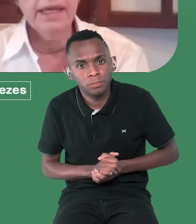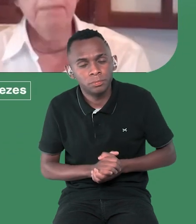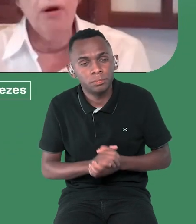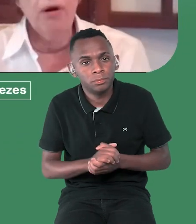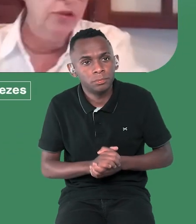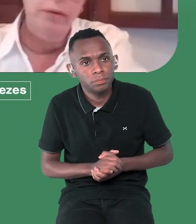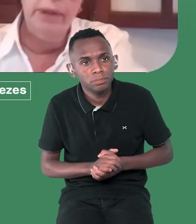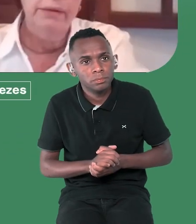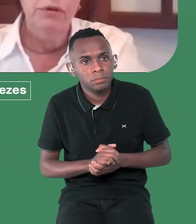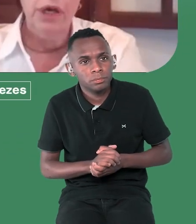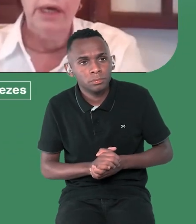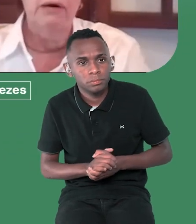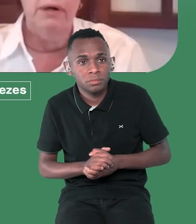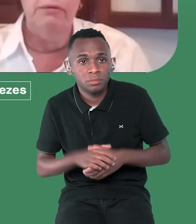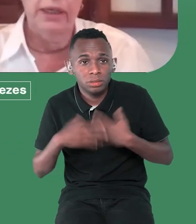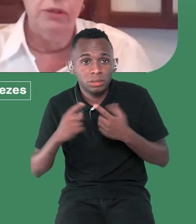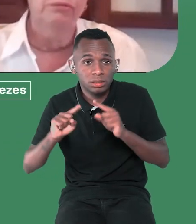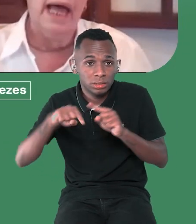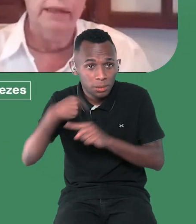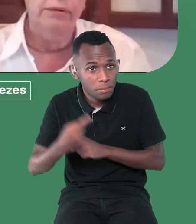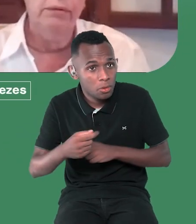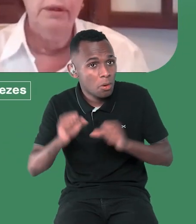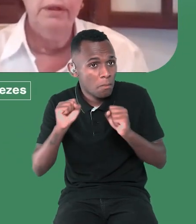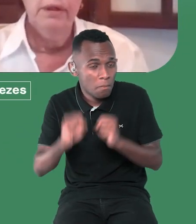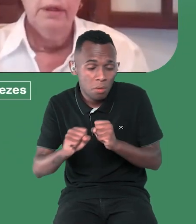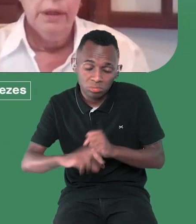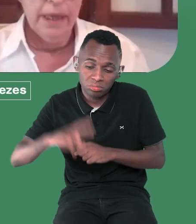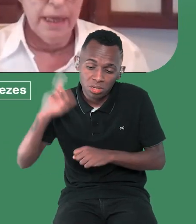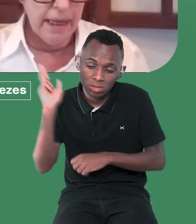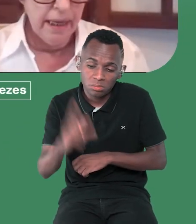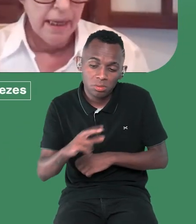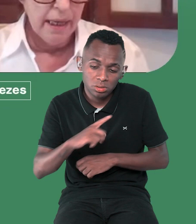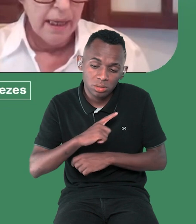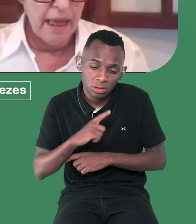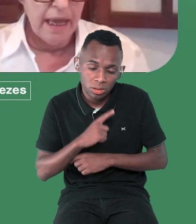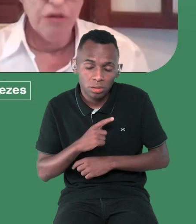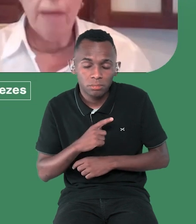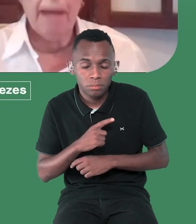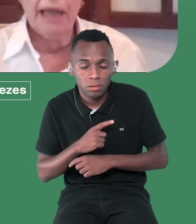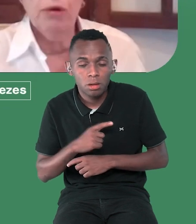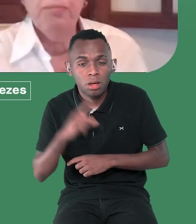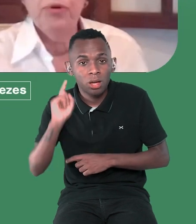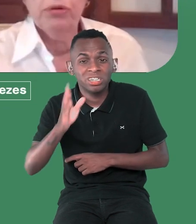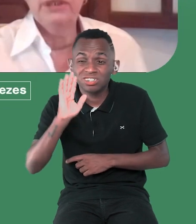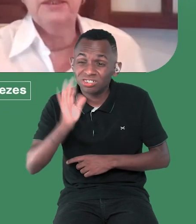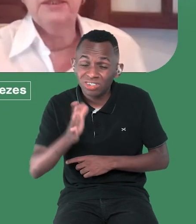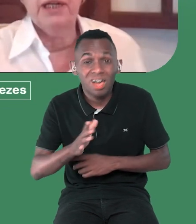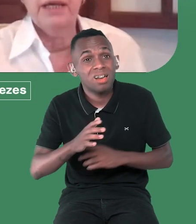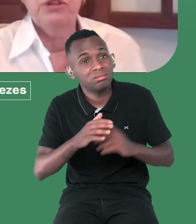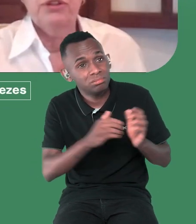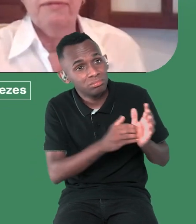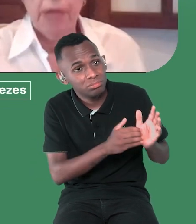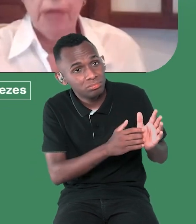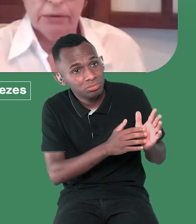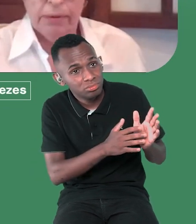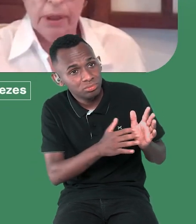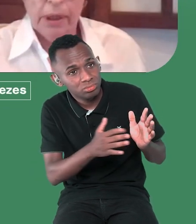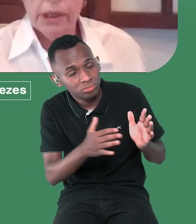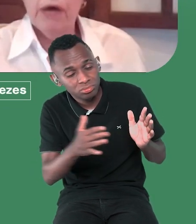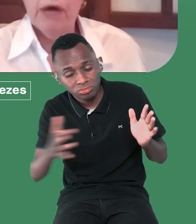as asas da borboleta para o pássaro. Né? Algas marinhas no olhar, o olho dele tem as